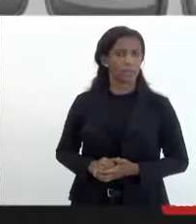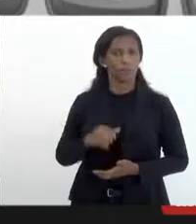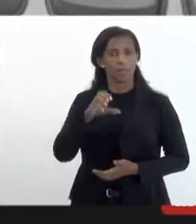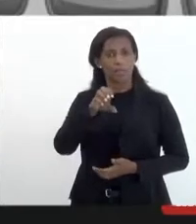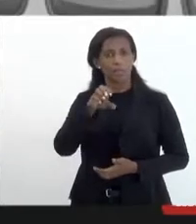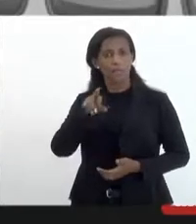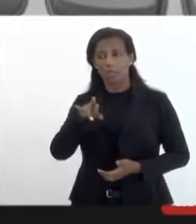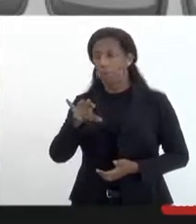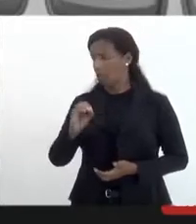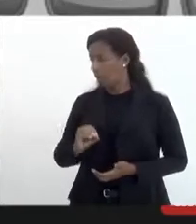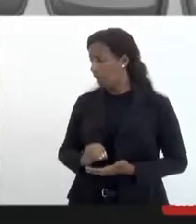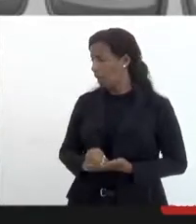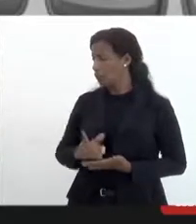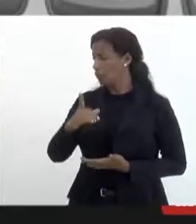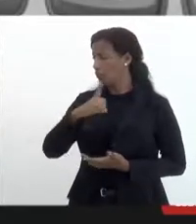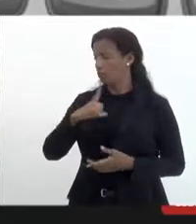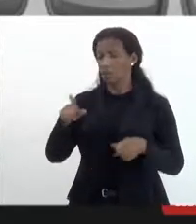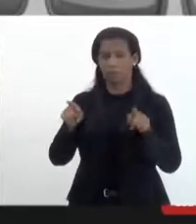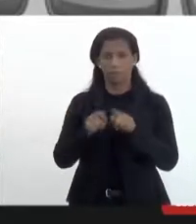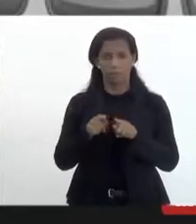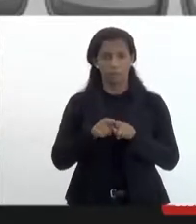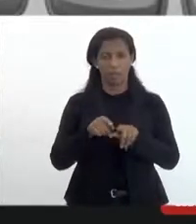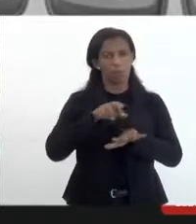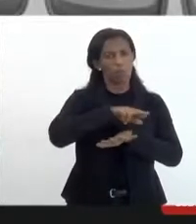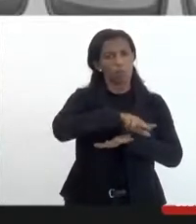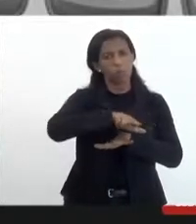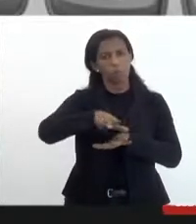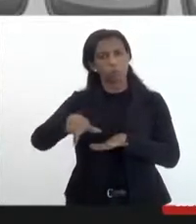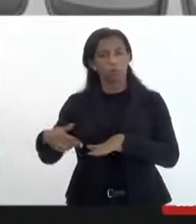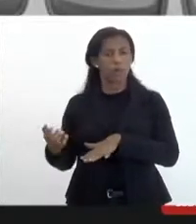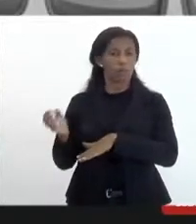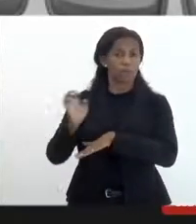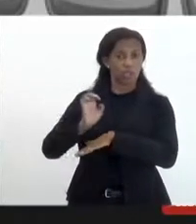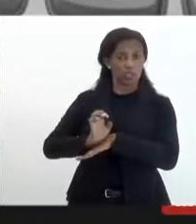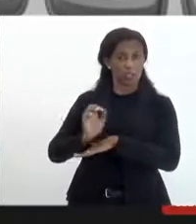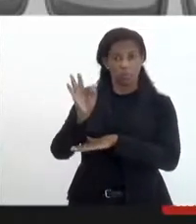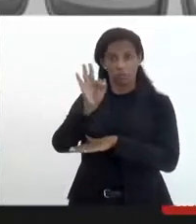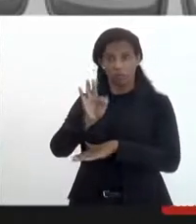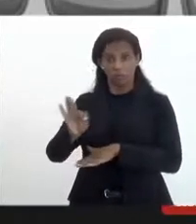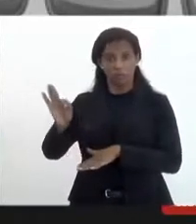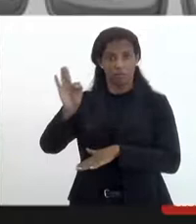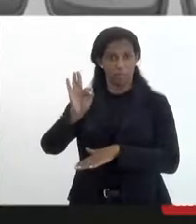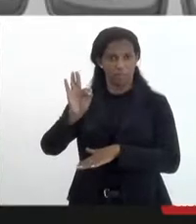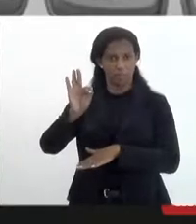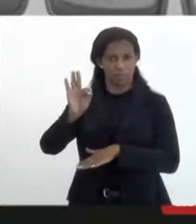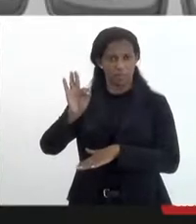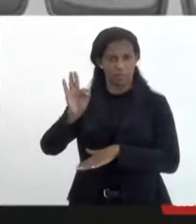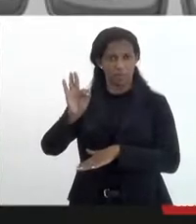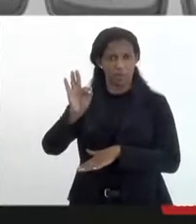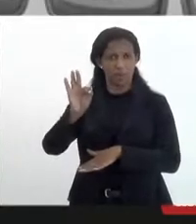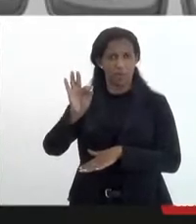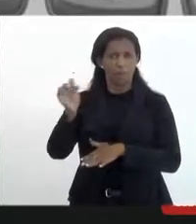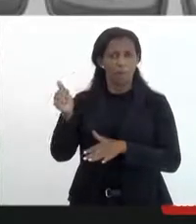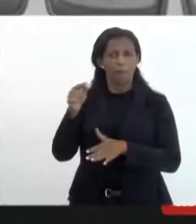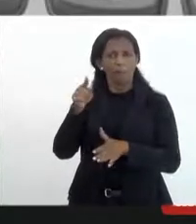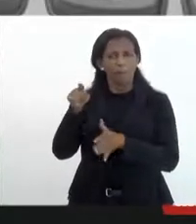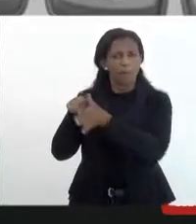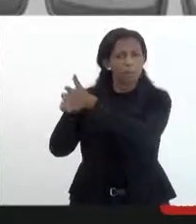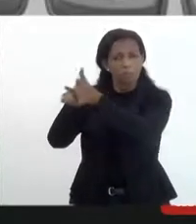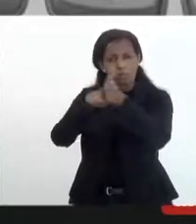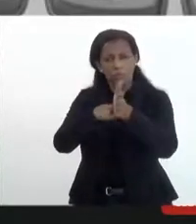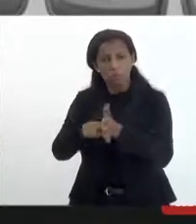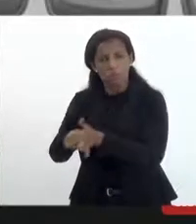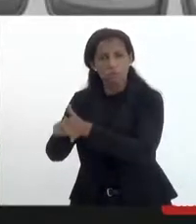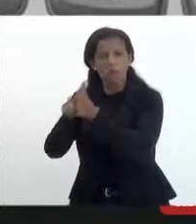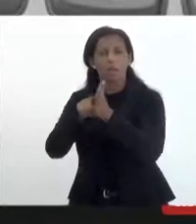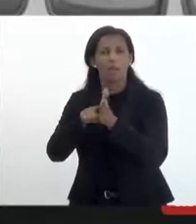créditos houve por deliberação de vários estados da federação, justamente pela análise que eu acredito que cada qual faz sobre